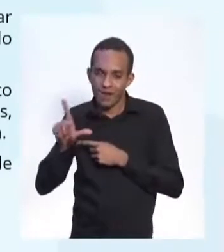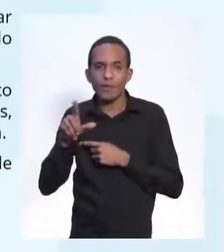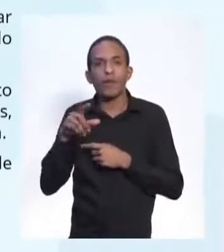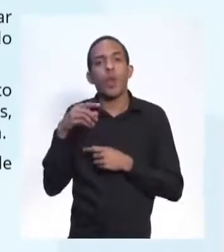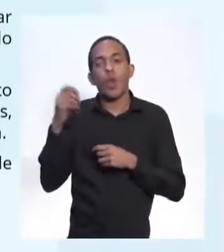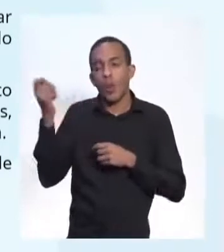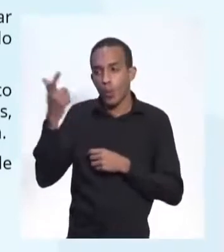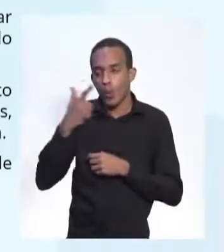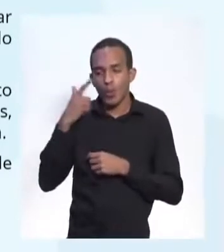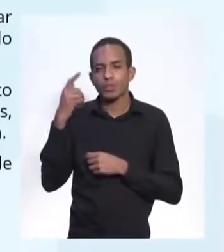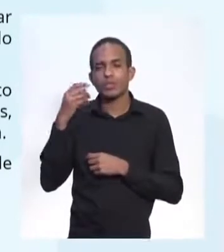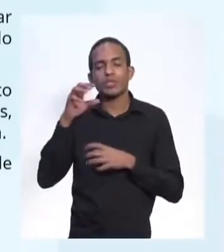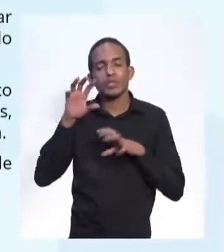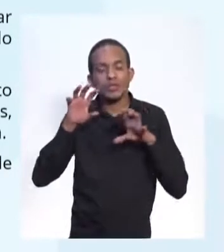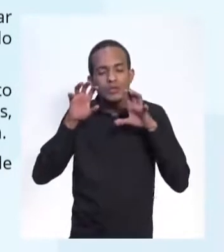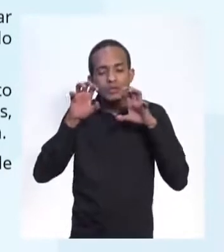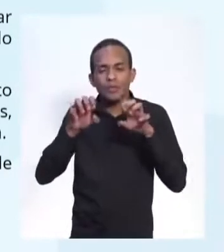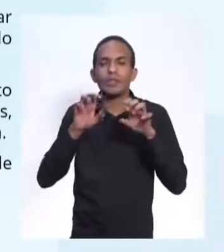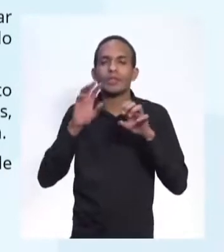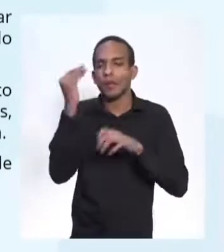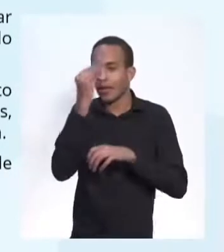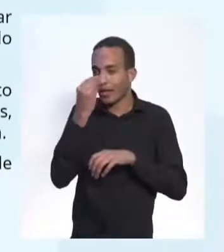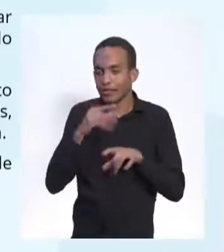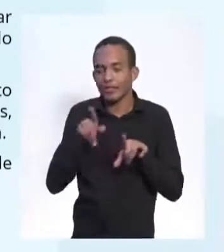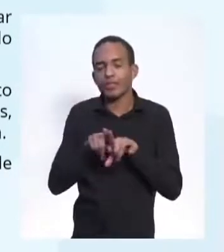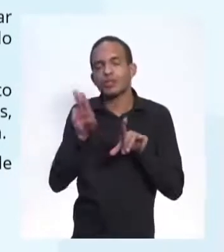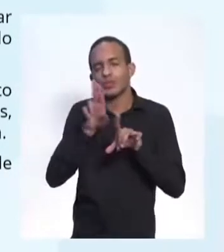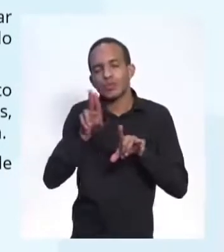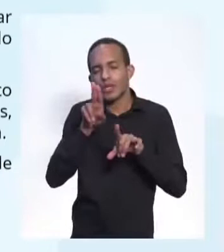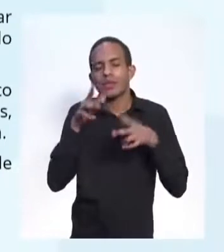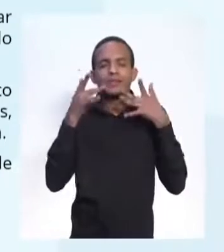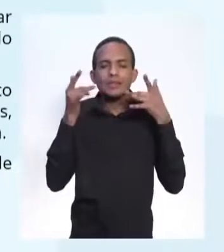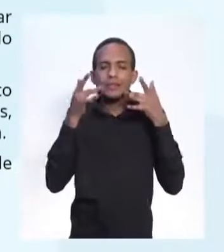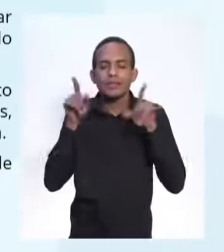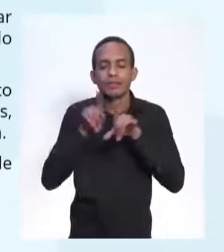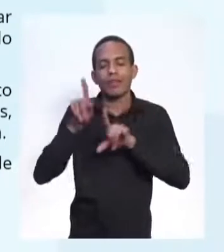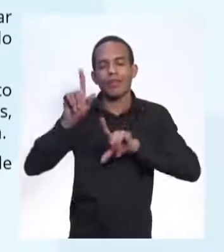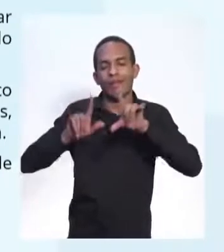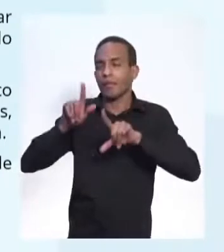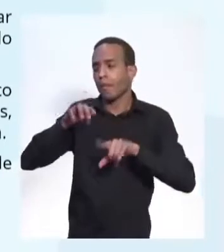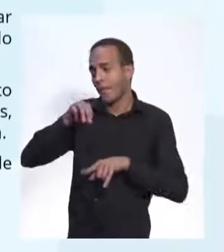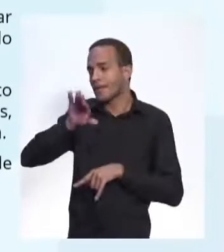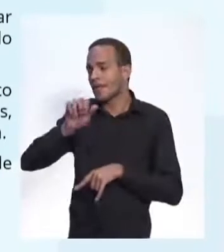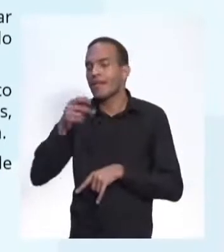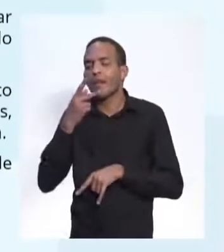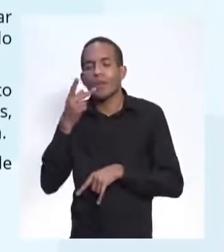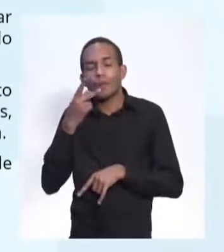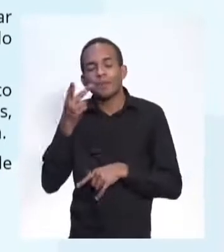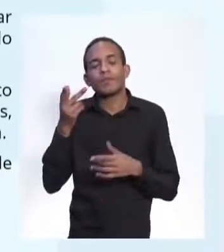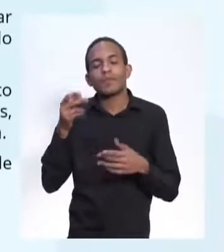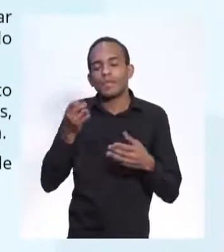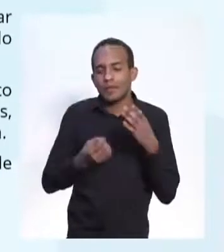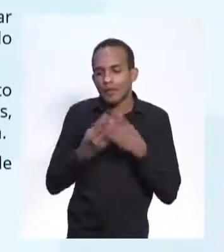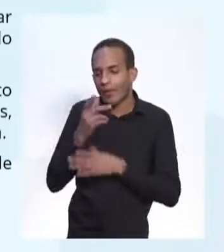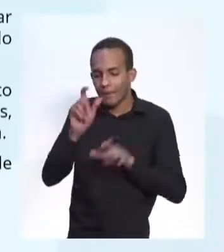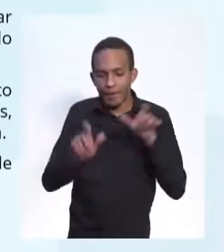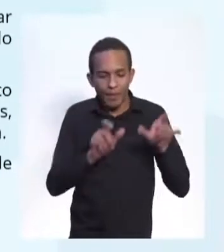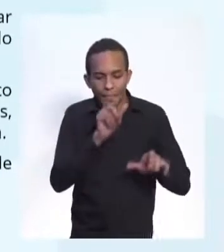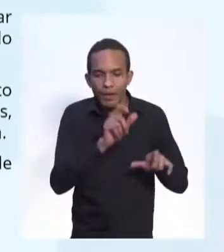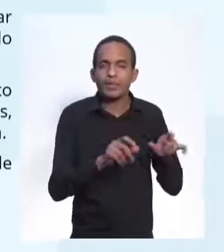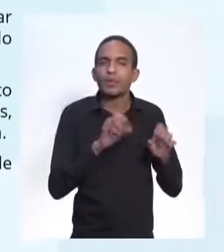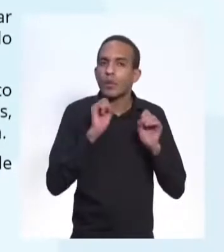maquiagem já é utilizada há muito tempo, principalmente no teatro e na TV, como a professora Márcia acabou de falar, na criação de personagens, pois